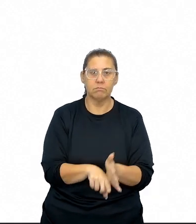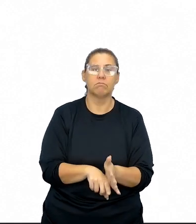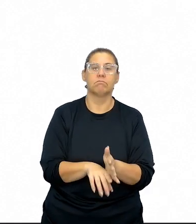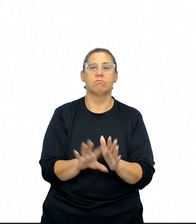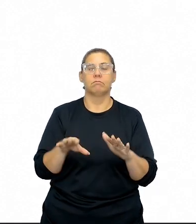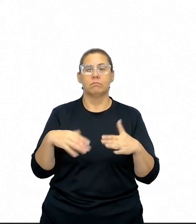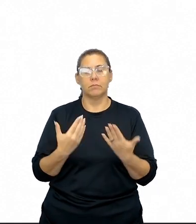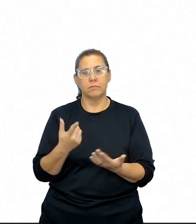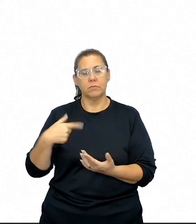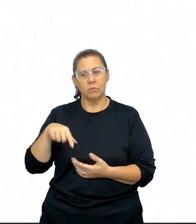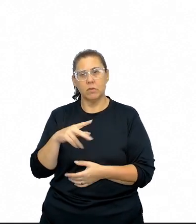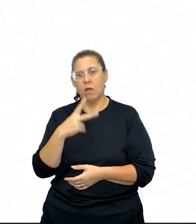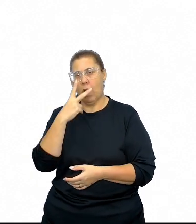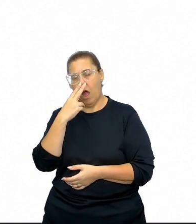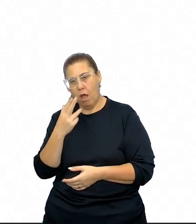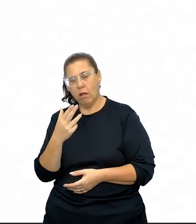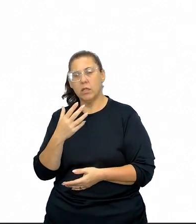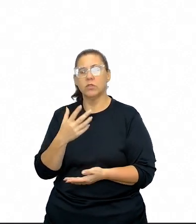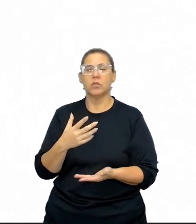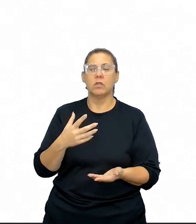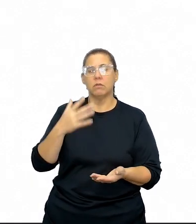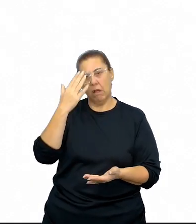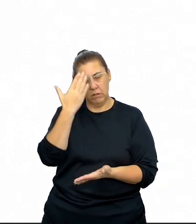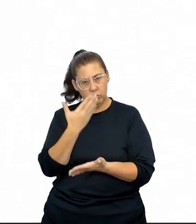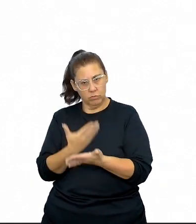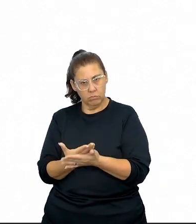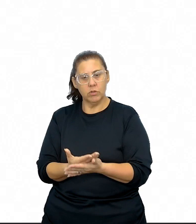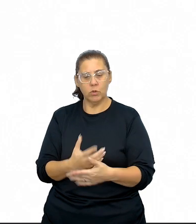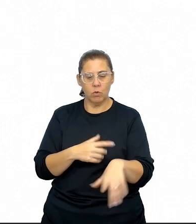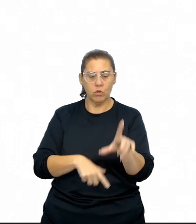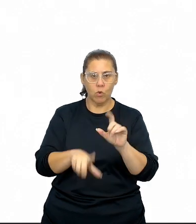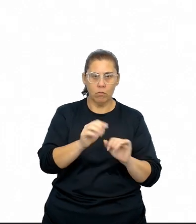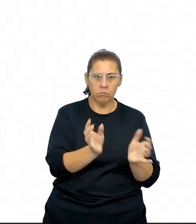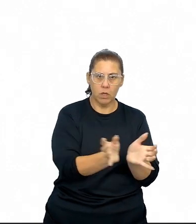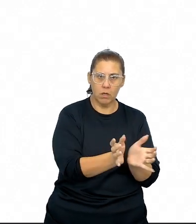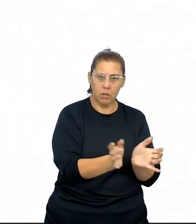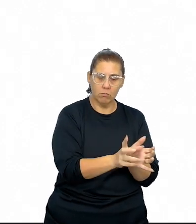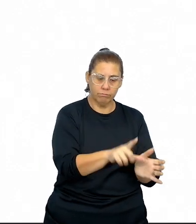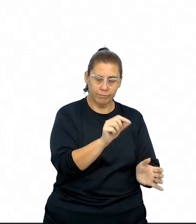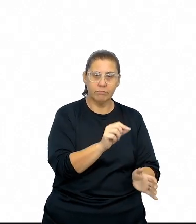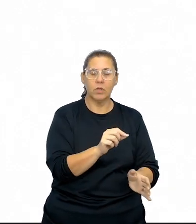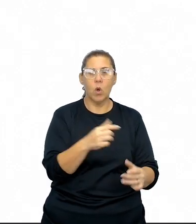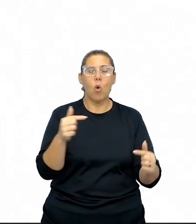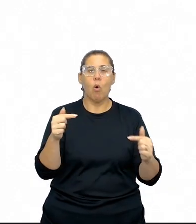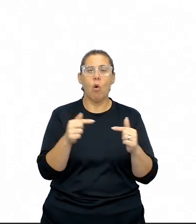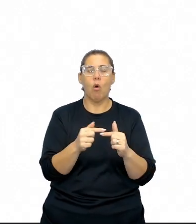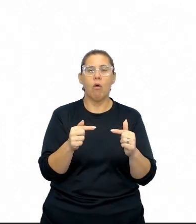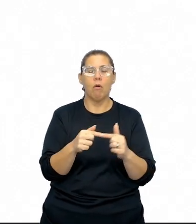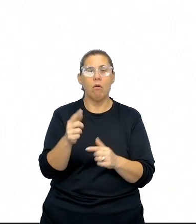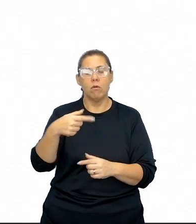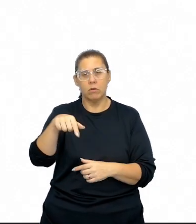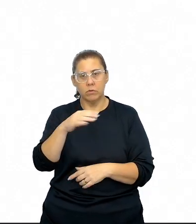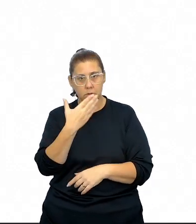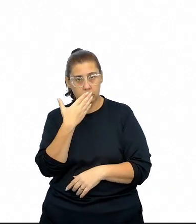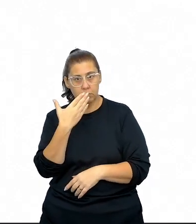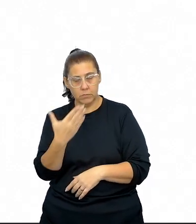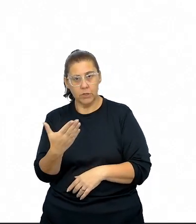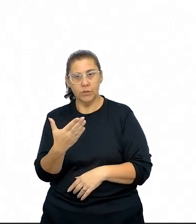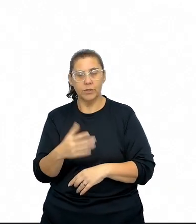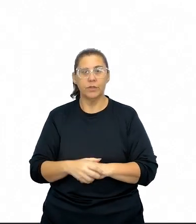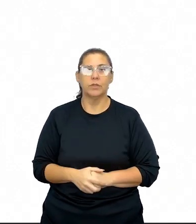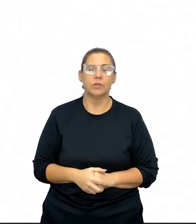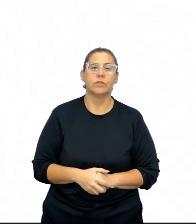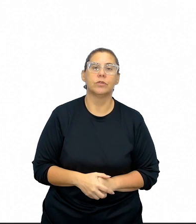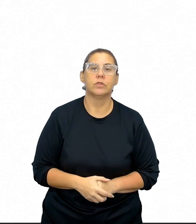Então, nós acreditamos que a escolha desse eixo, ele vem de encontro com o que vocês pediram, né? Nos